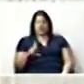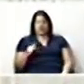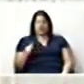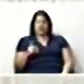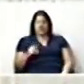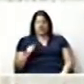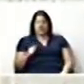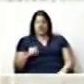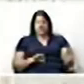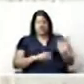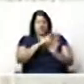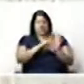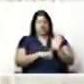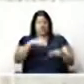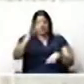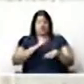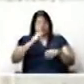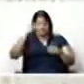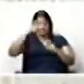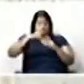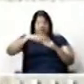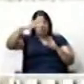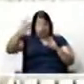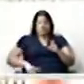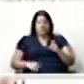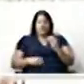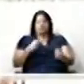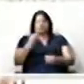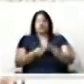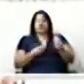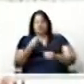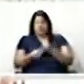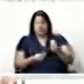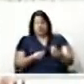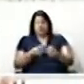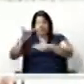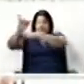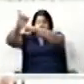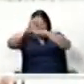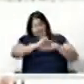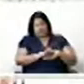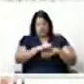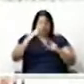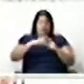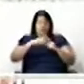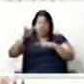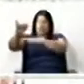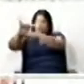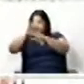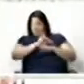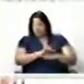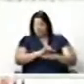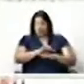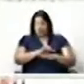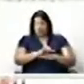o projeto Mais Médicos do governo federal, que tenta suprir isso, importando médicos, está importando médicos,